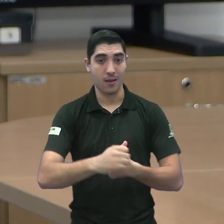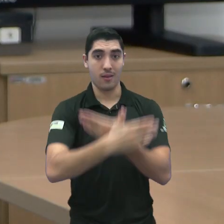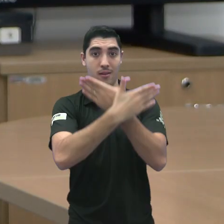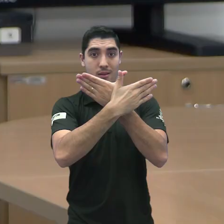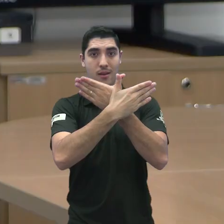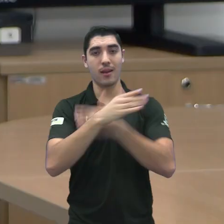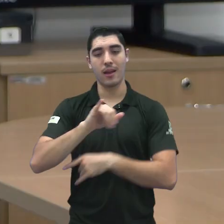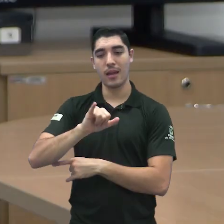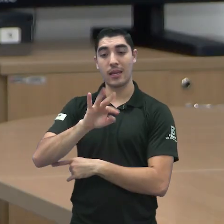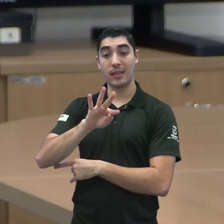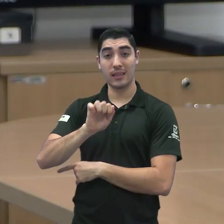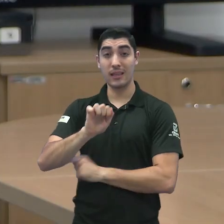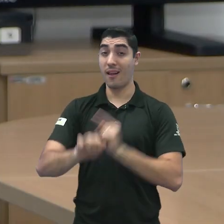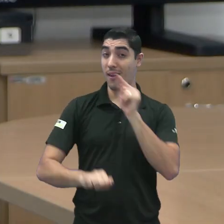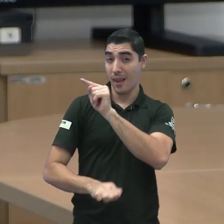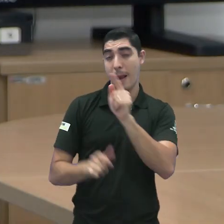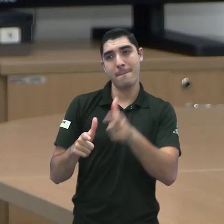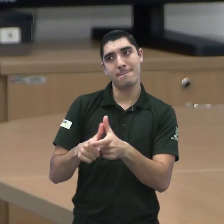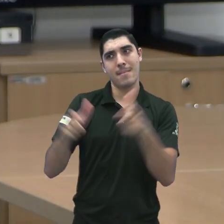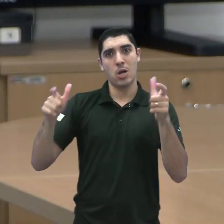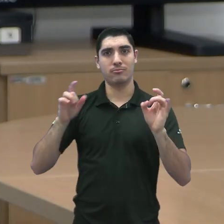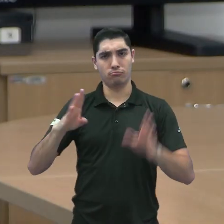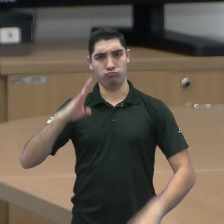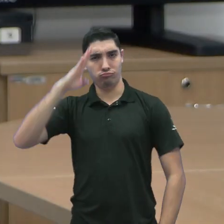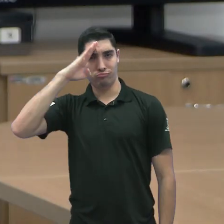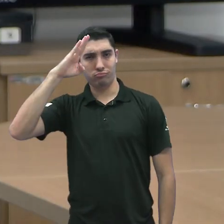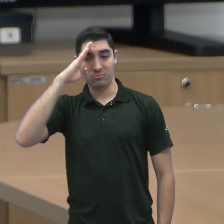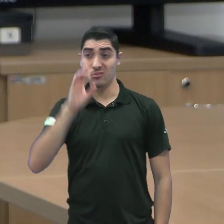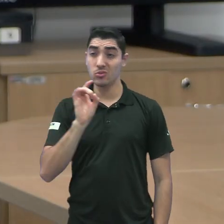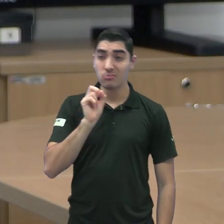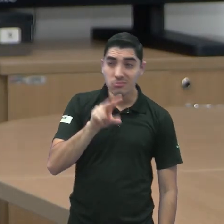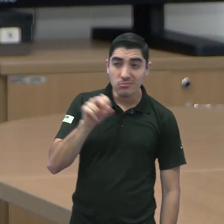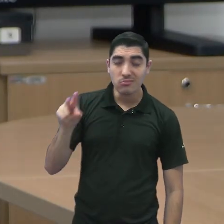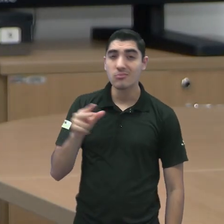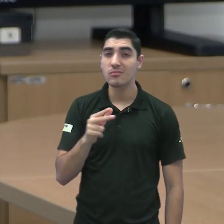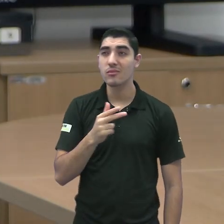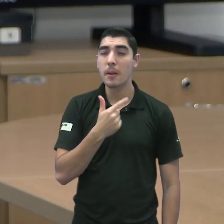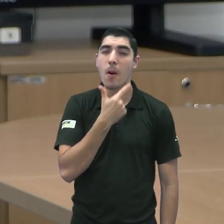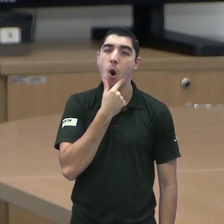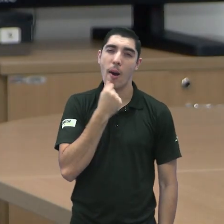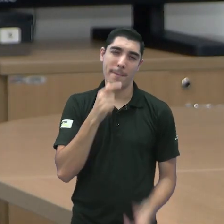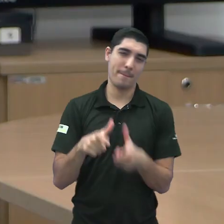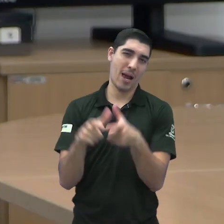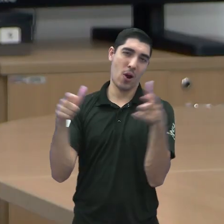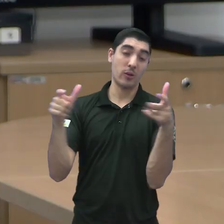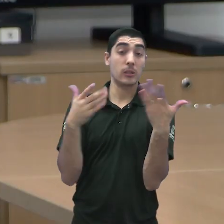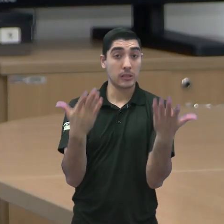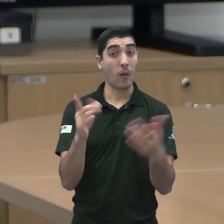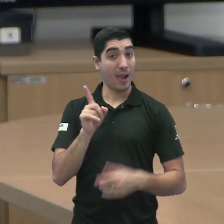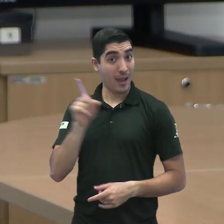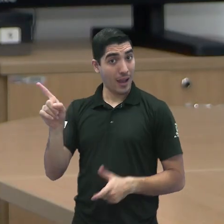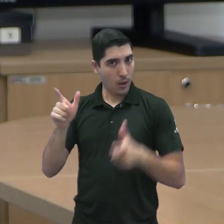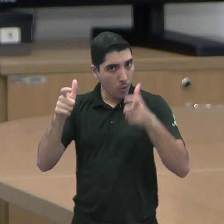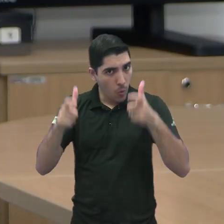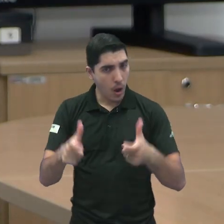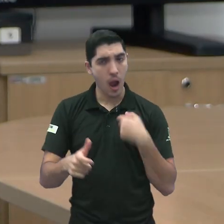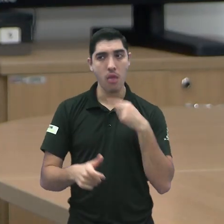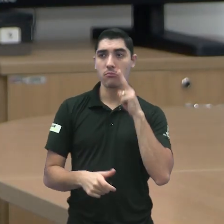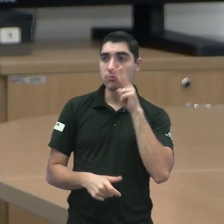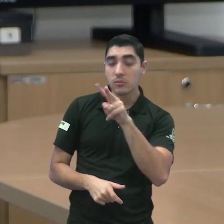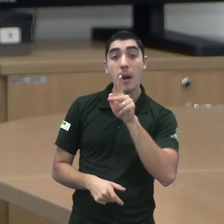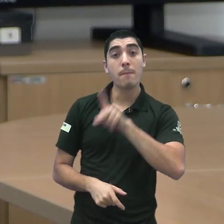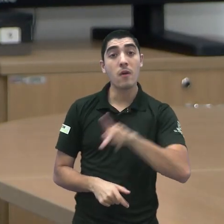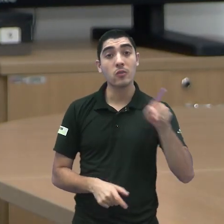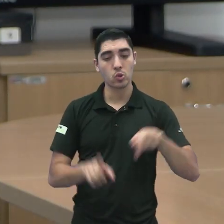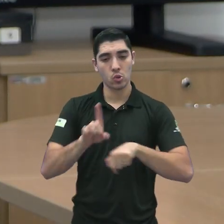bem militar, então a gente não enxerga tantas mulheres na área, né? E dentro desse ambiente, eu conheci a professora a